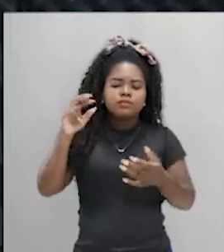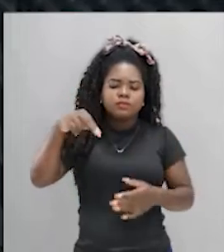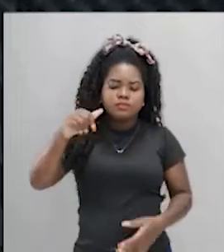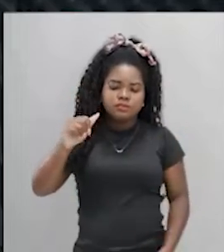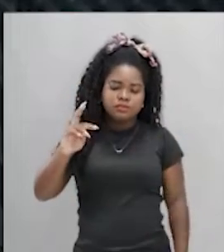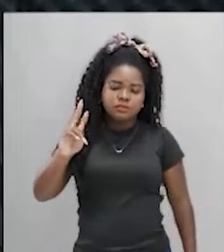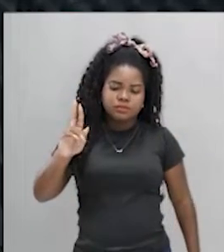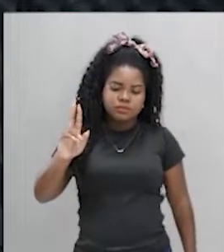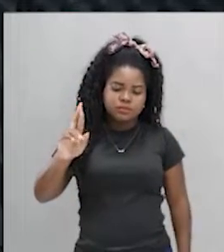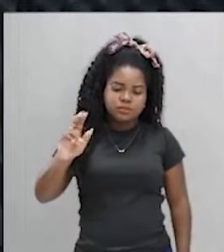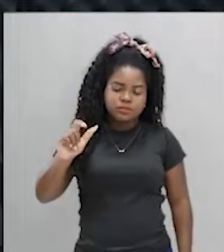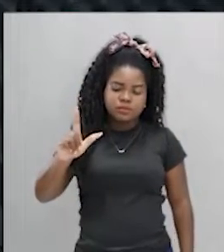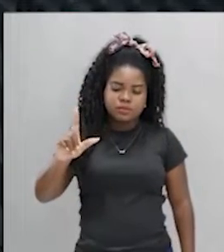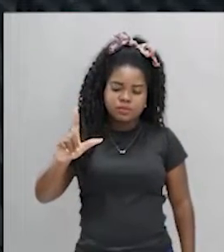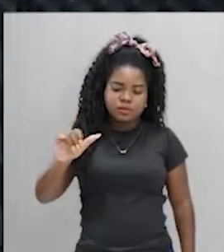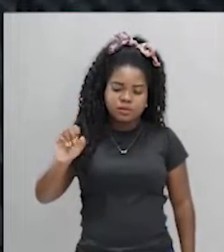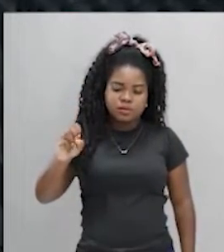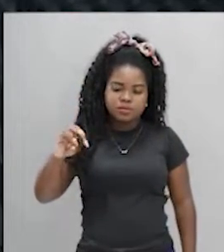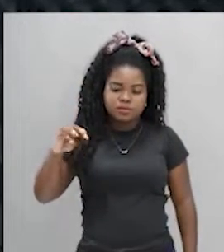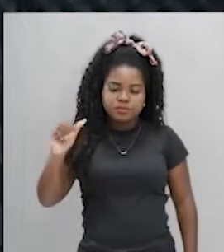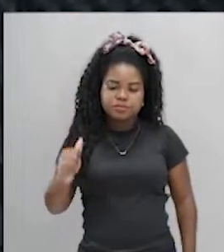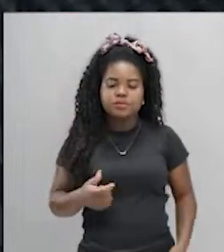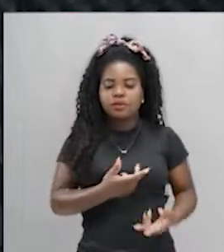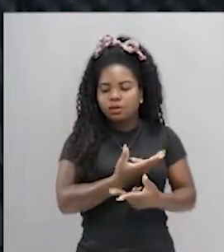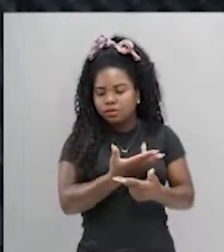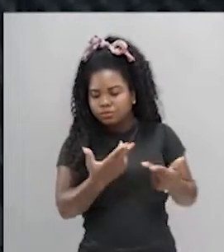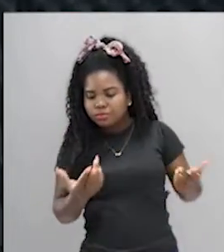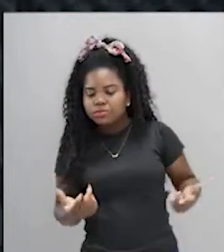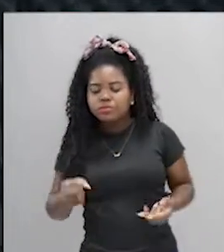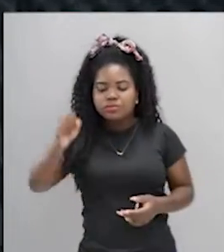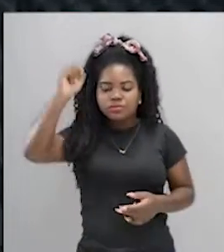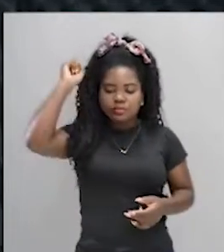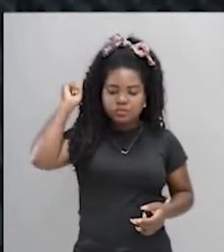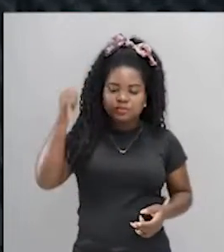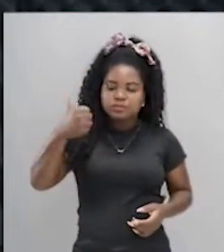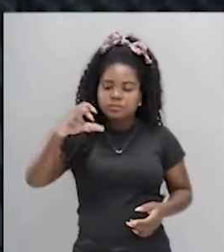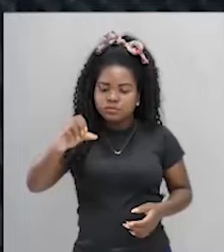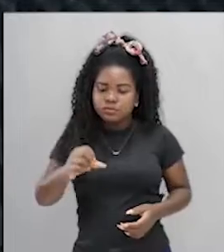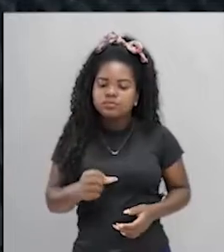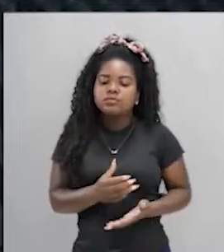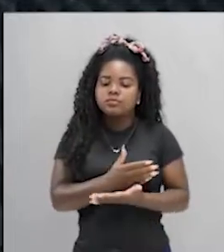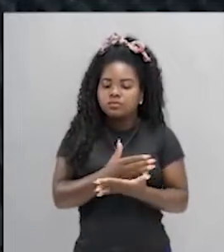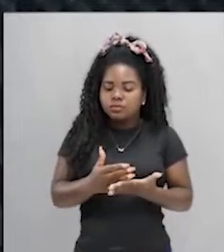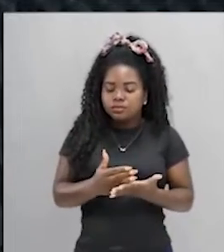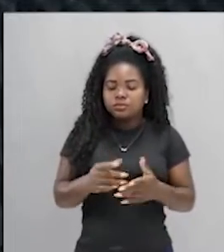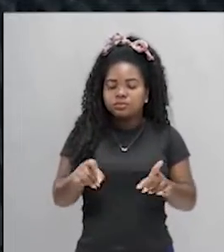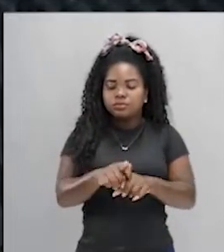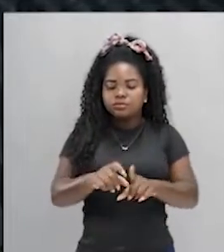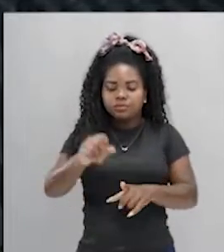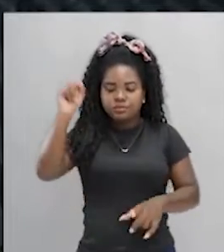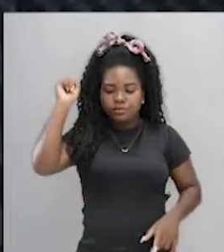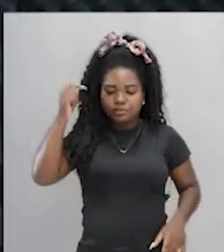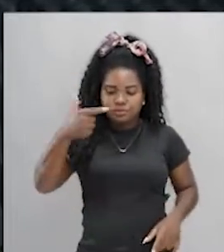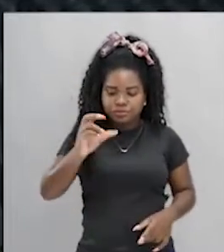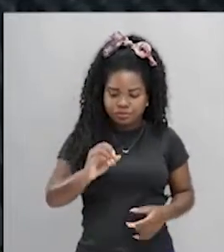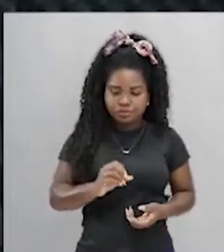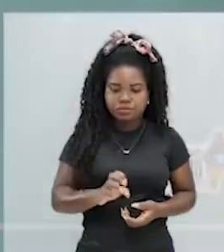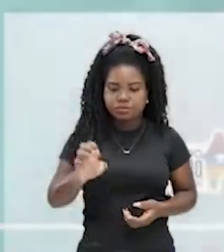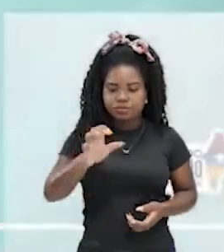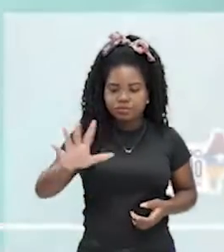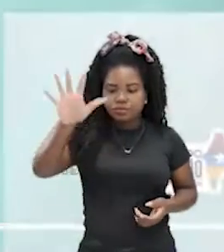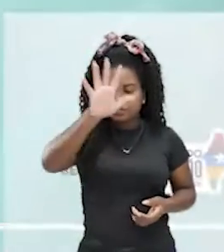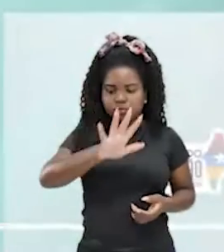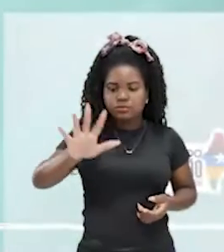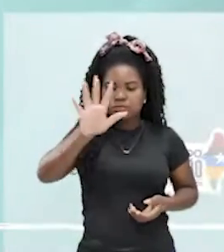extensão das novas variações de teatro que vêm do século XIX e começam a invadir o século XX na Europa ocidental.